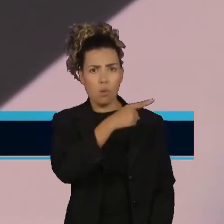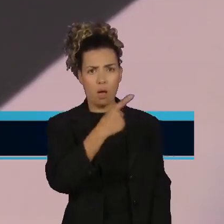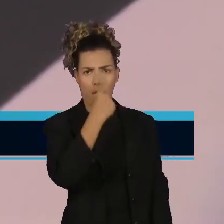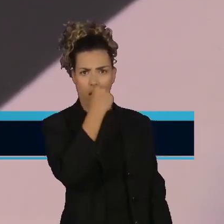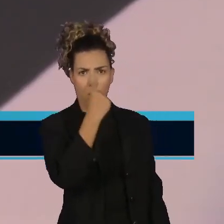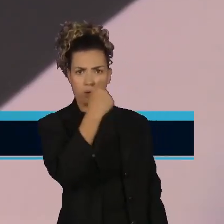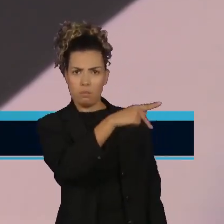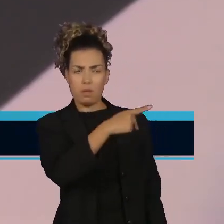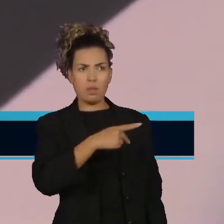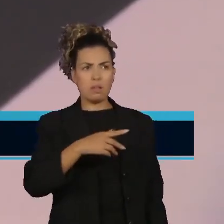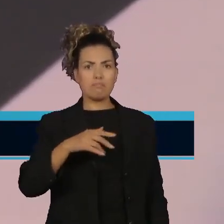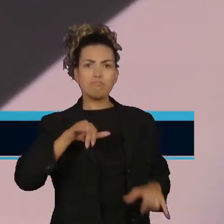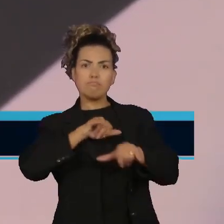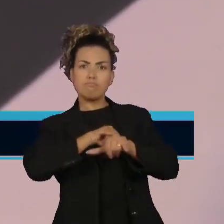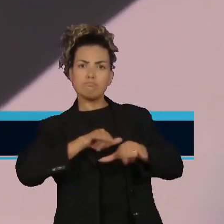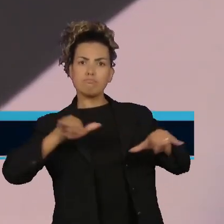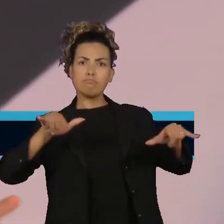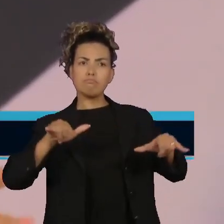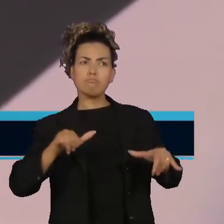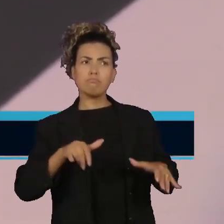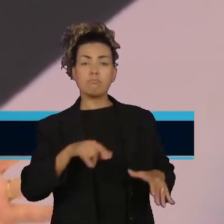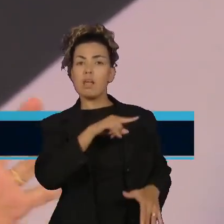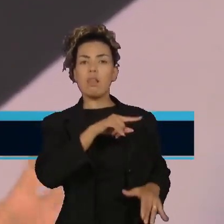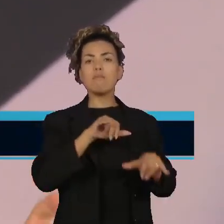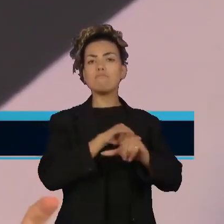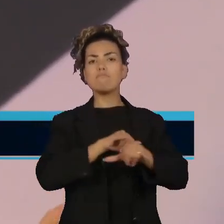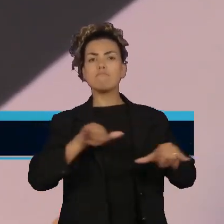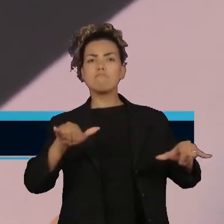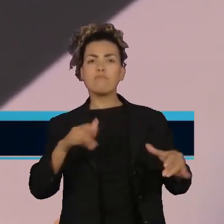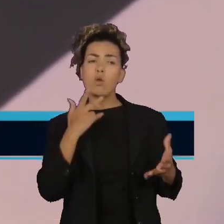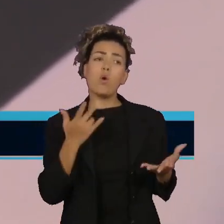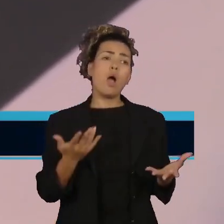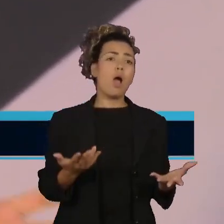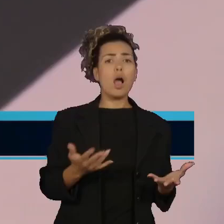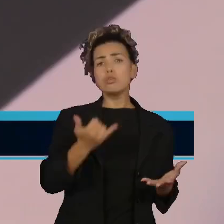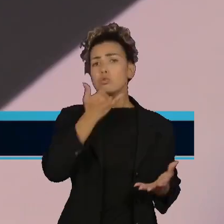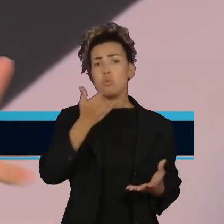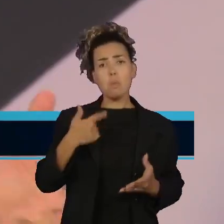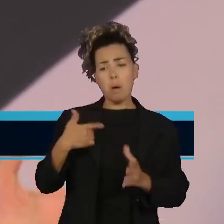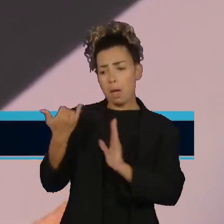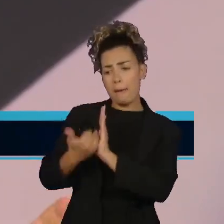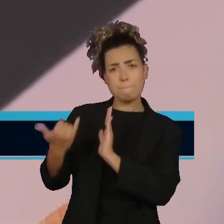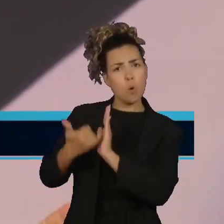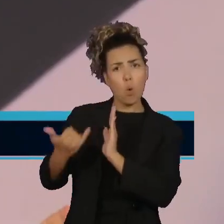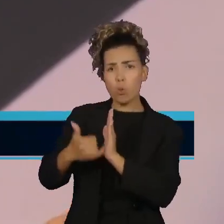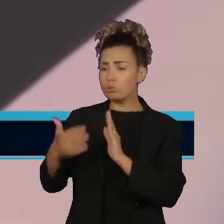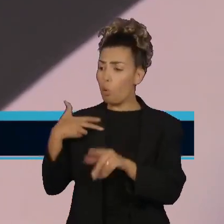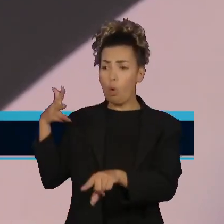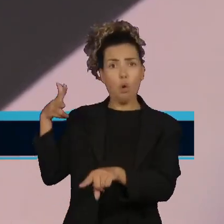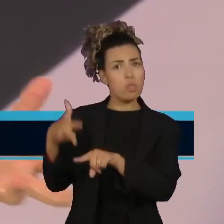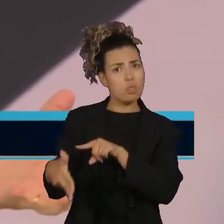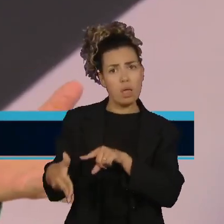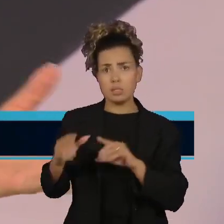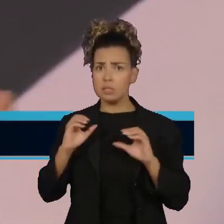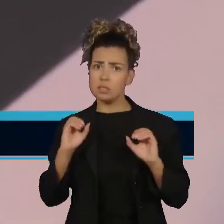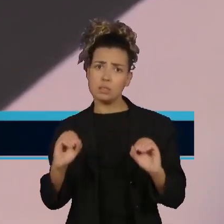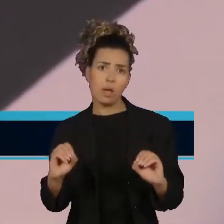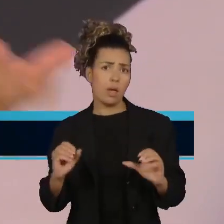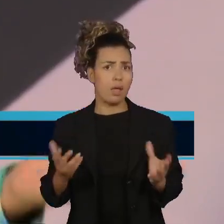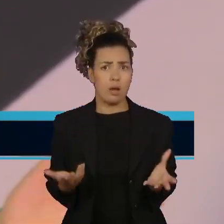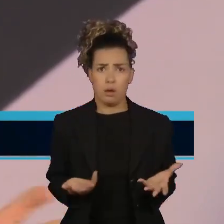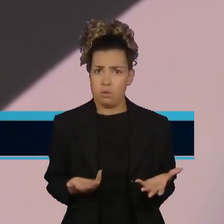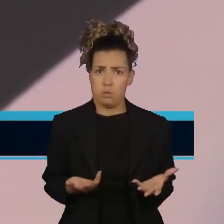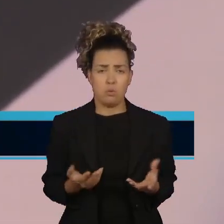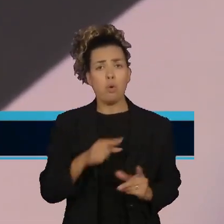Alckmin, ele falava, olha, isso aqui, a gente está abrindo mão de receita. Tecnicamente, nem é renúncia fiscal fazer isenção